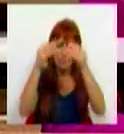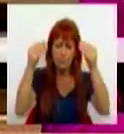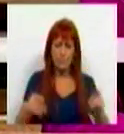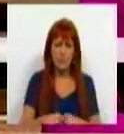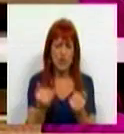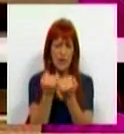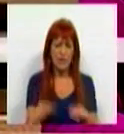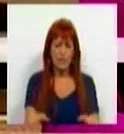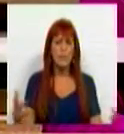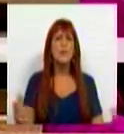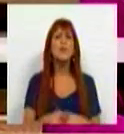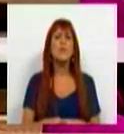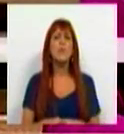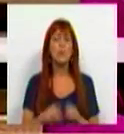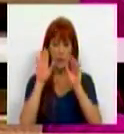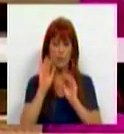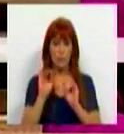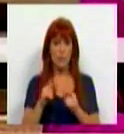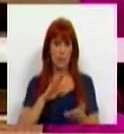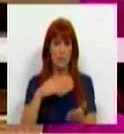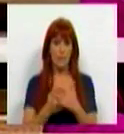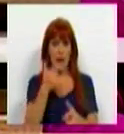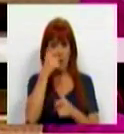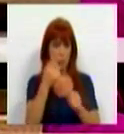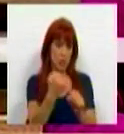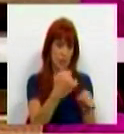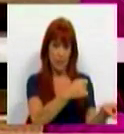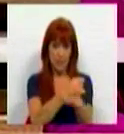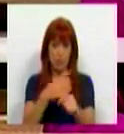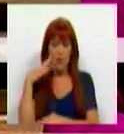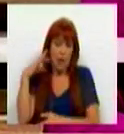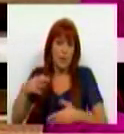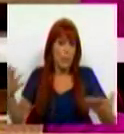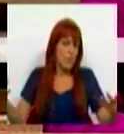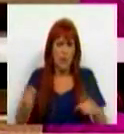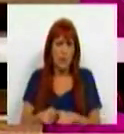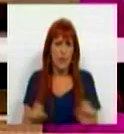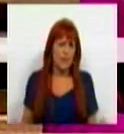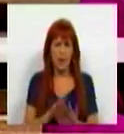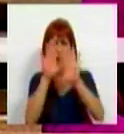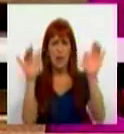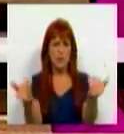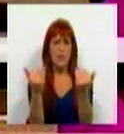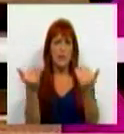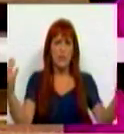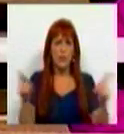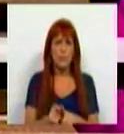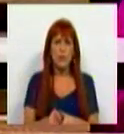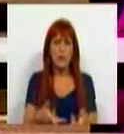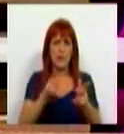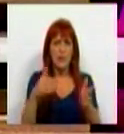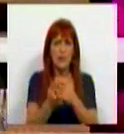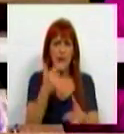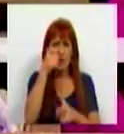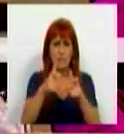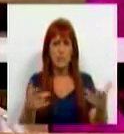plataformas informáticas, da formação a ser dada aos funcionários e, naturalmente, da clareza da informação a disponibilizar